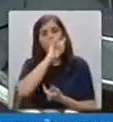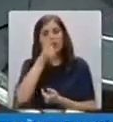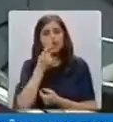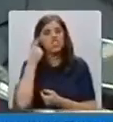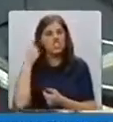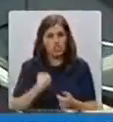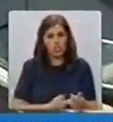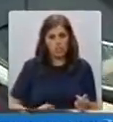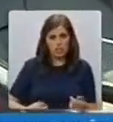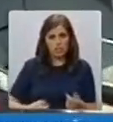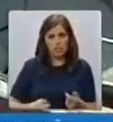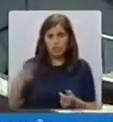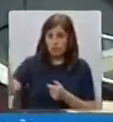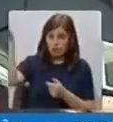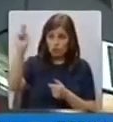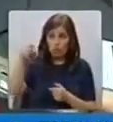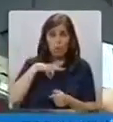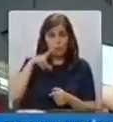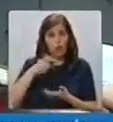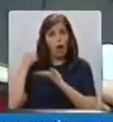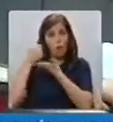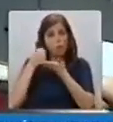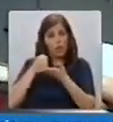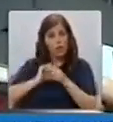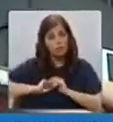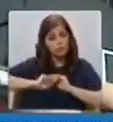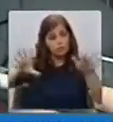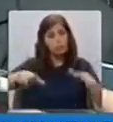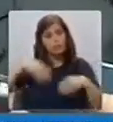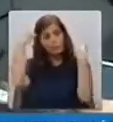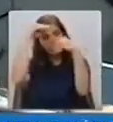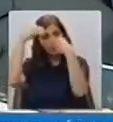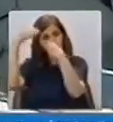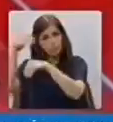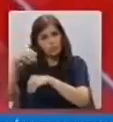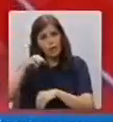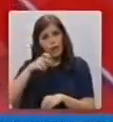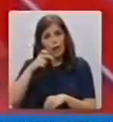chinesa estejam em Portugal a apoiar-nos na divulgação do mandarim, no ensino do mandarim.